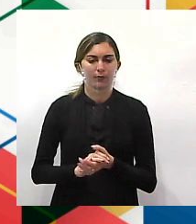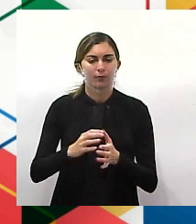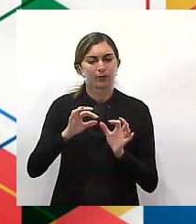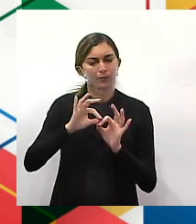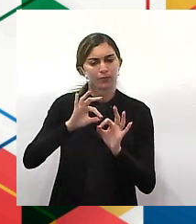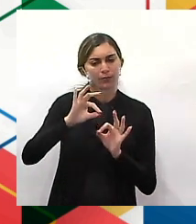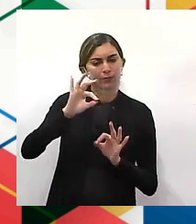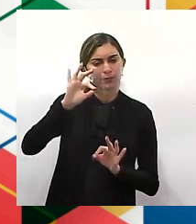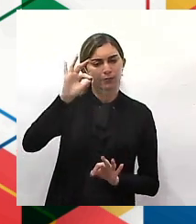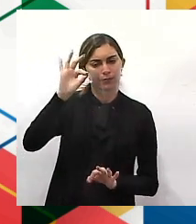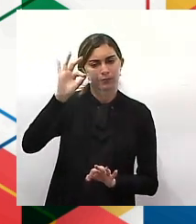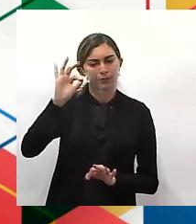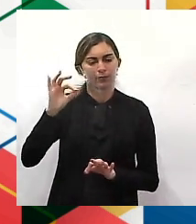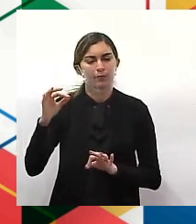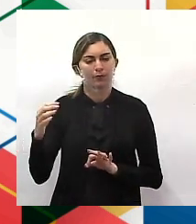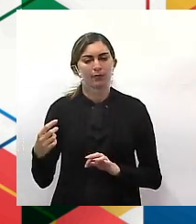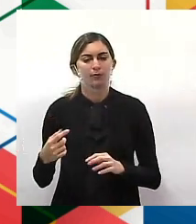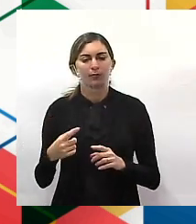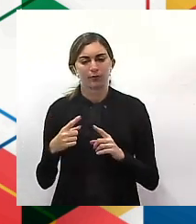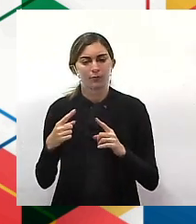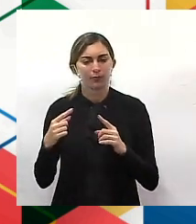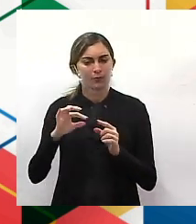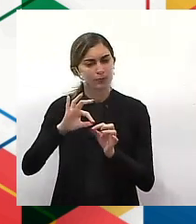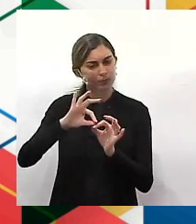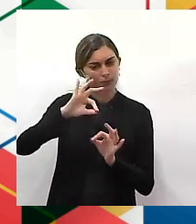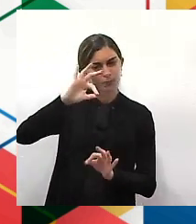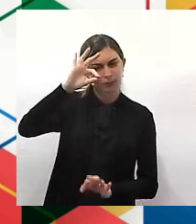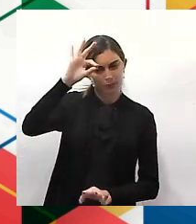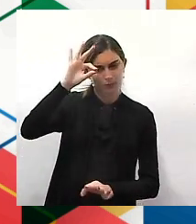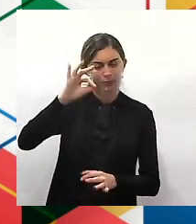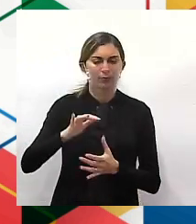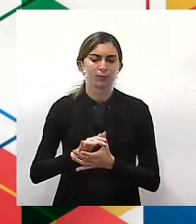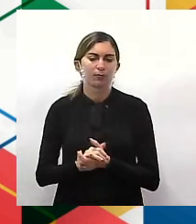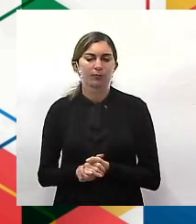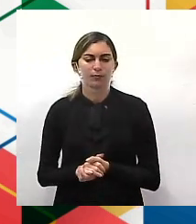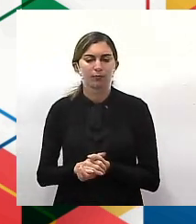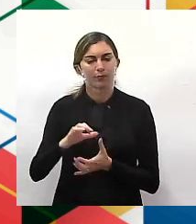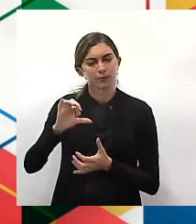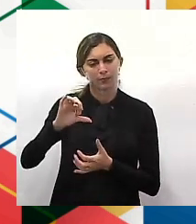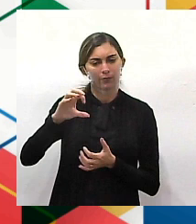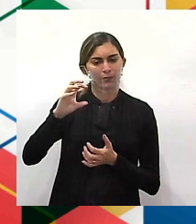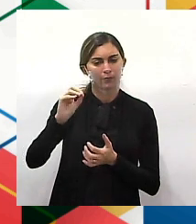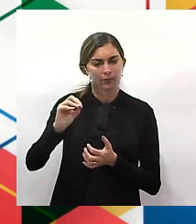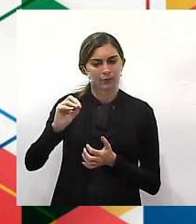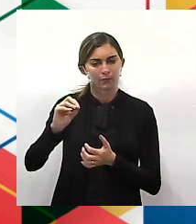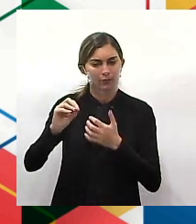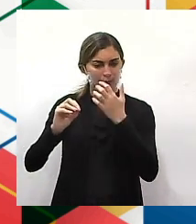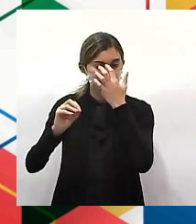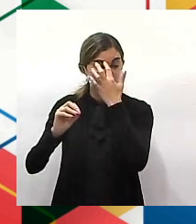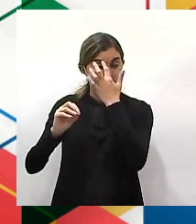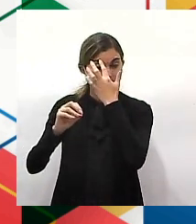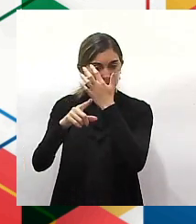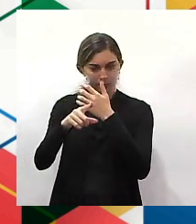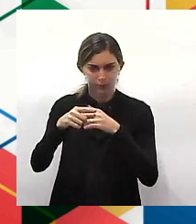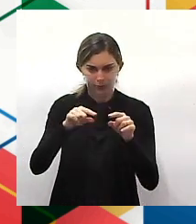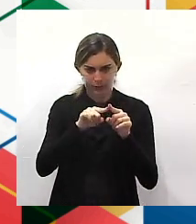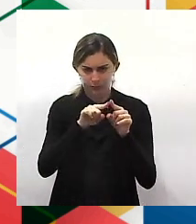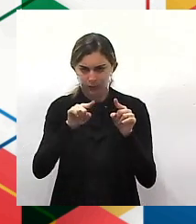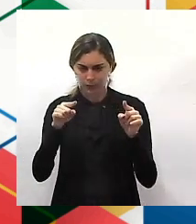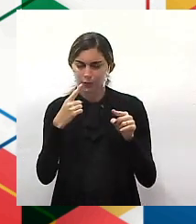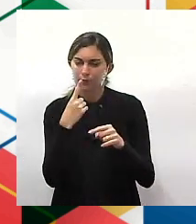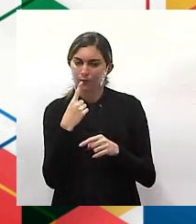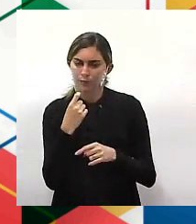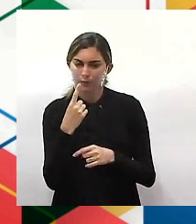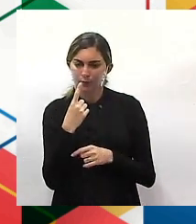vou traçar a altura nesse trecho aqui, ó. E aí formei 90 graus. Então esse segmento em vermelho que eu